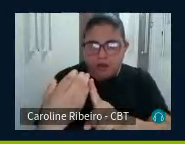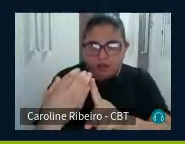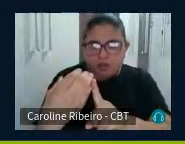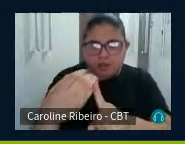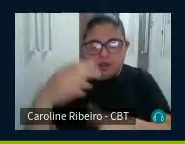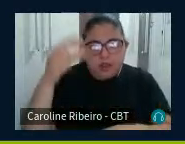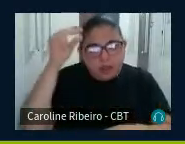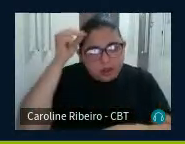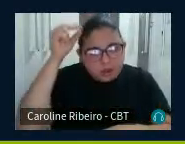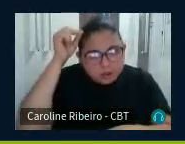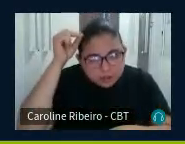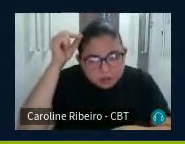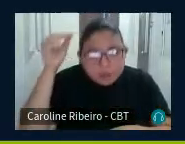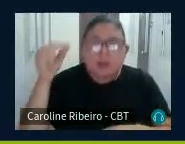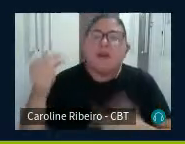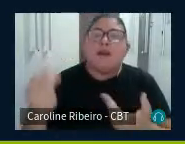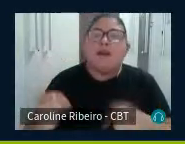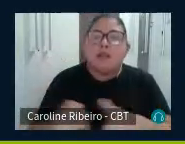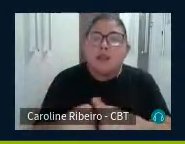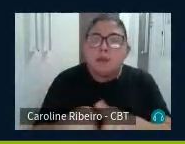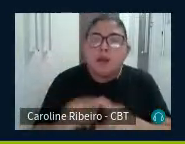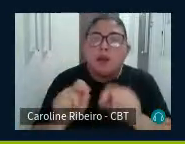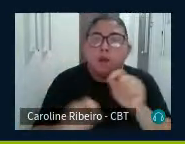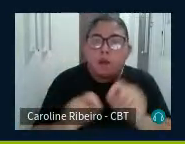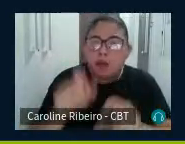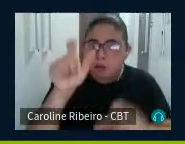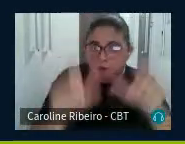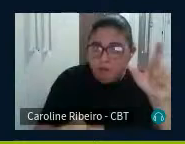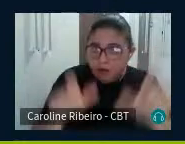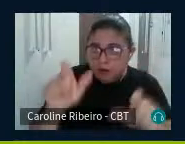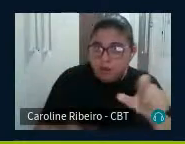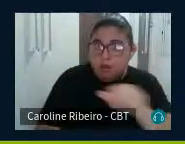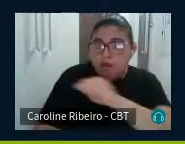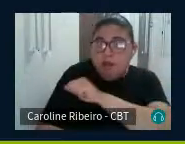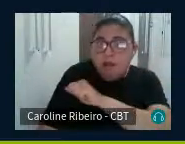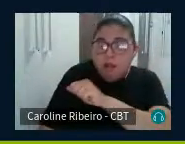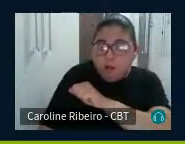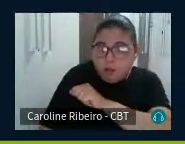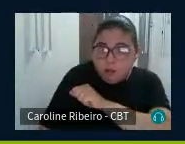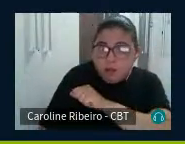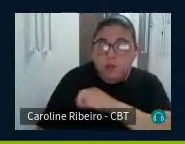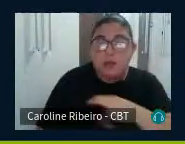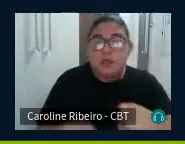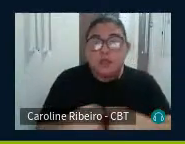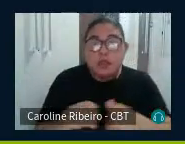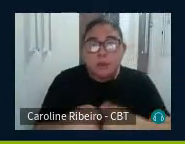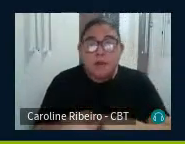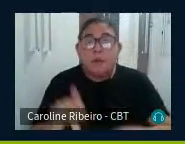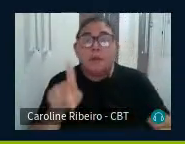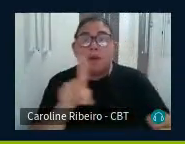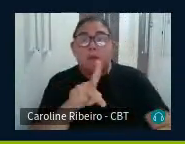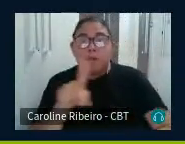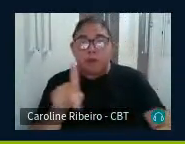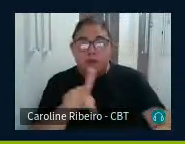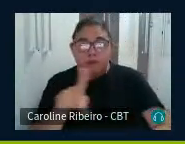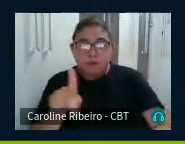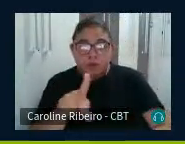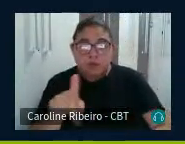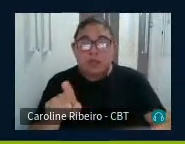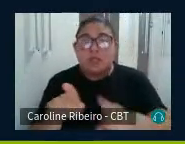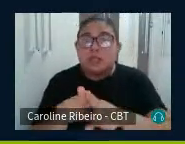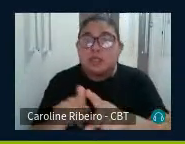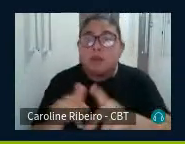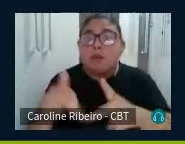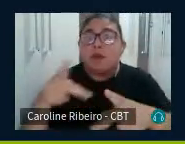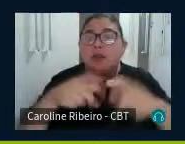o NAPNE não existe apenas para alunos, o NAPNE para professor, técnicos administrativos